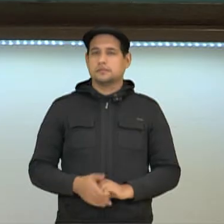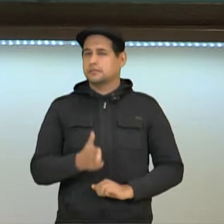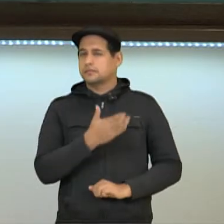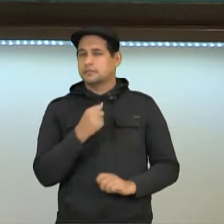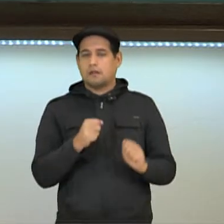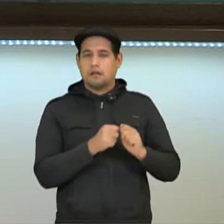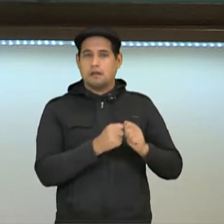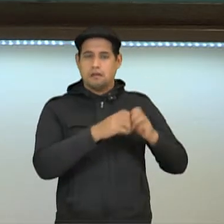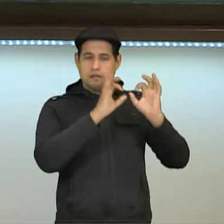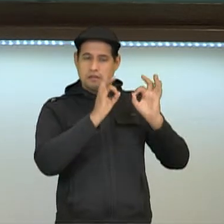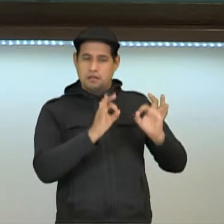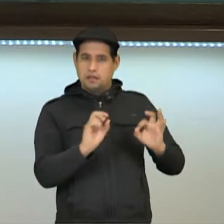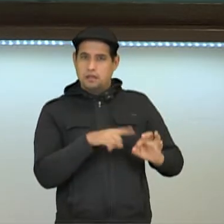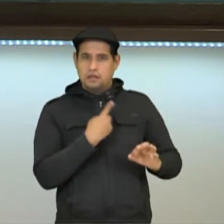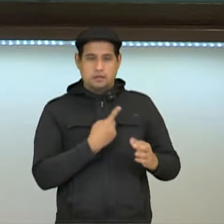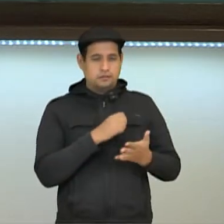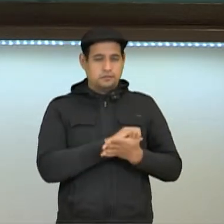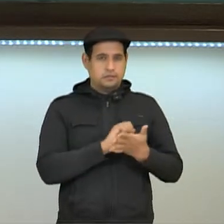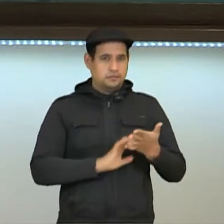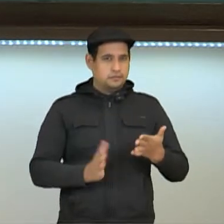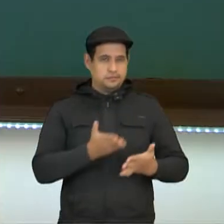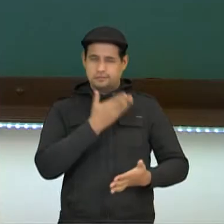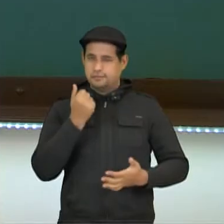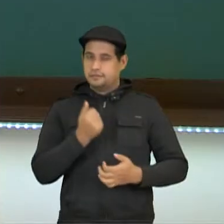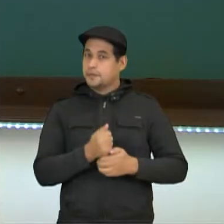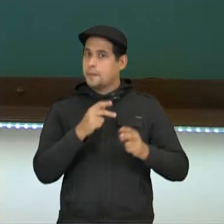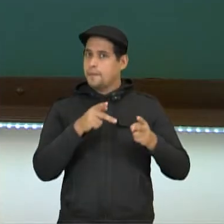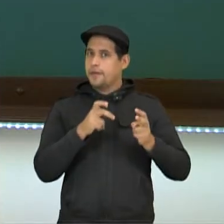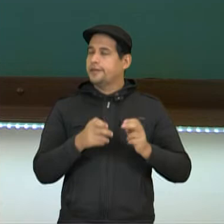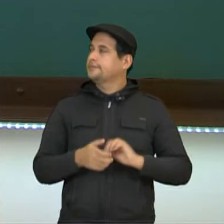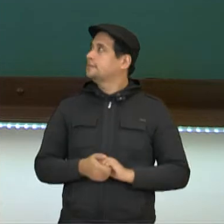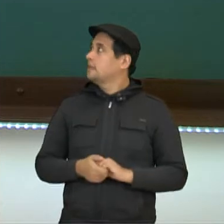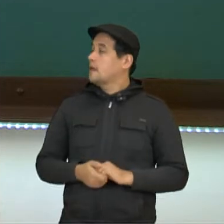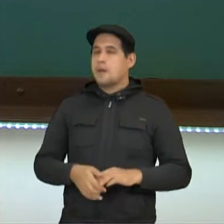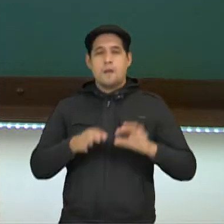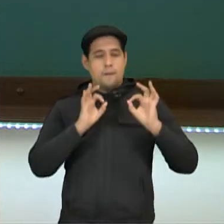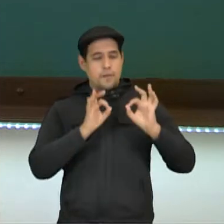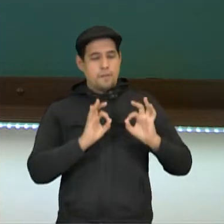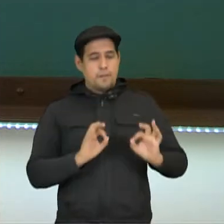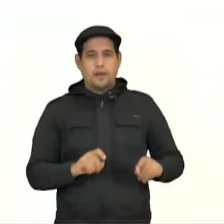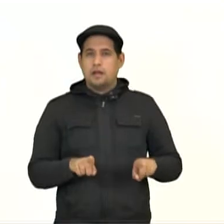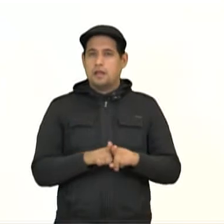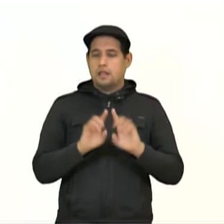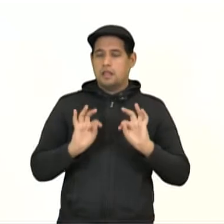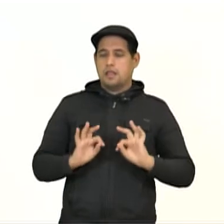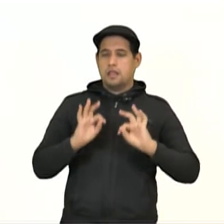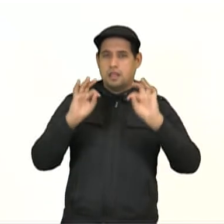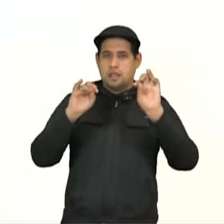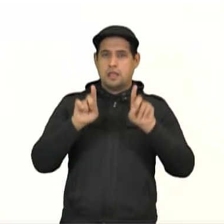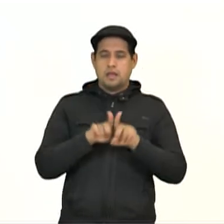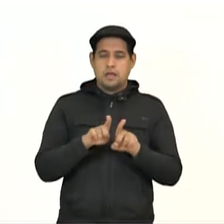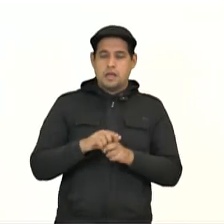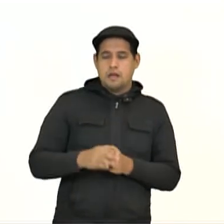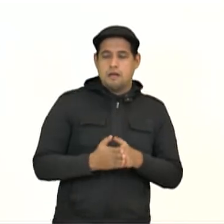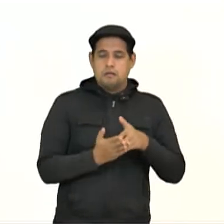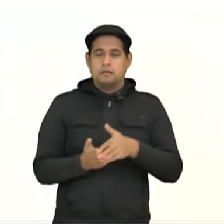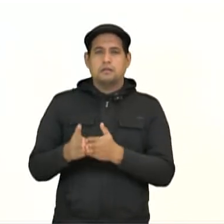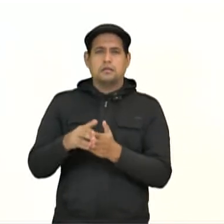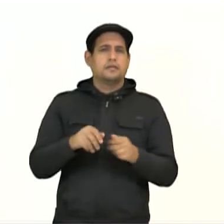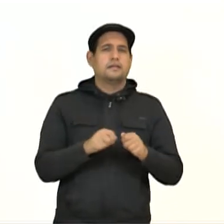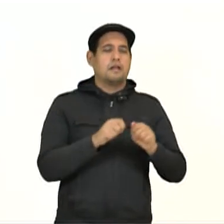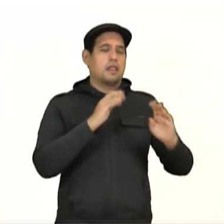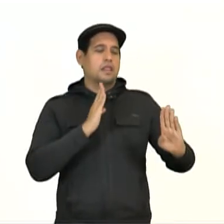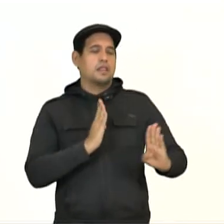Vamos fazer a correção então da nossa atividade? Veja, o aperfeiçoamento das tecnologias de navegação permitiu